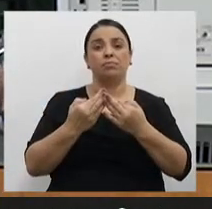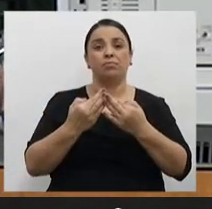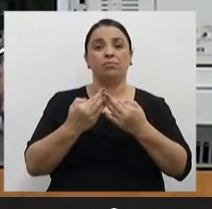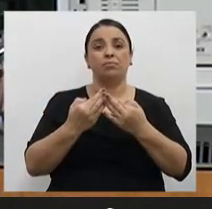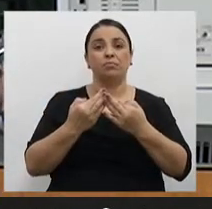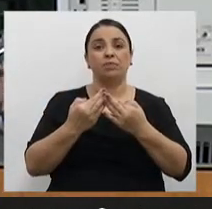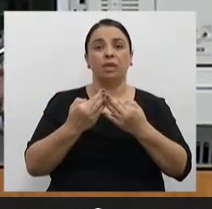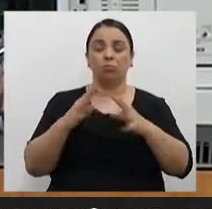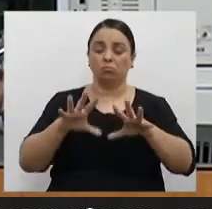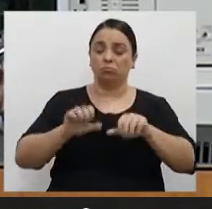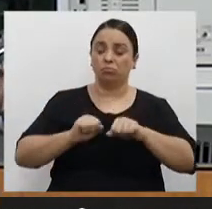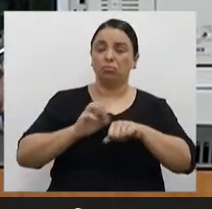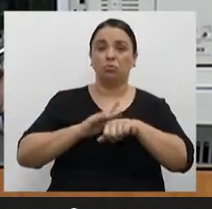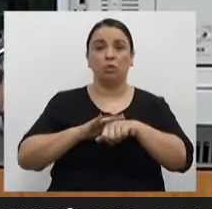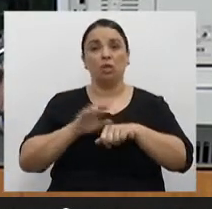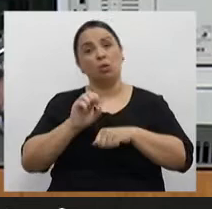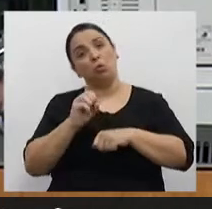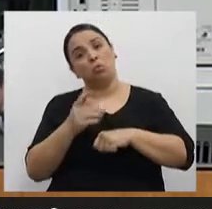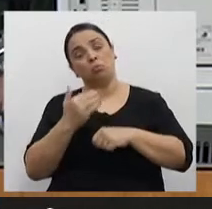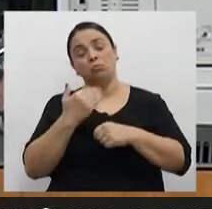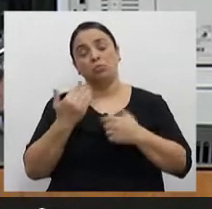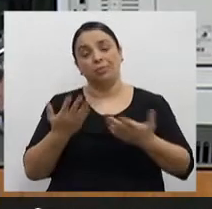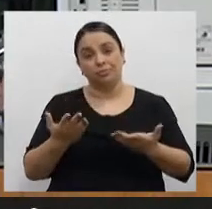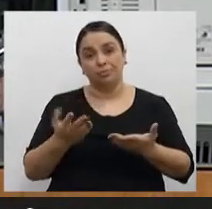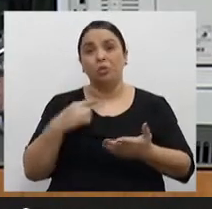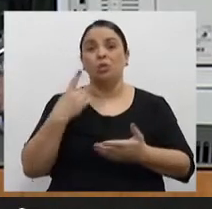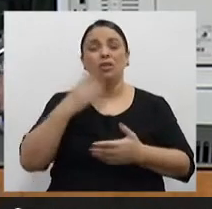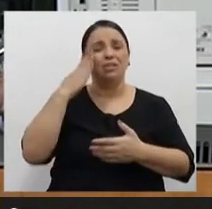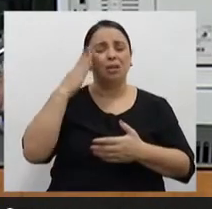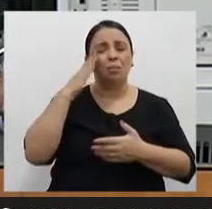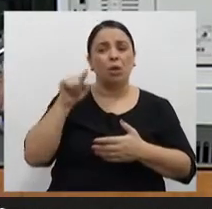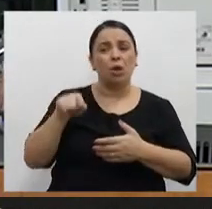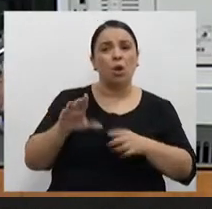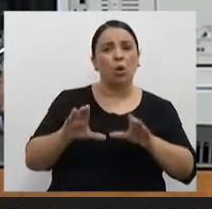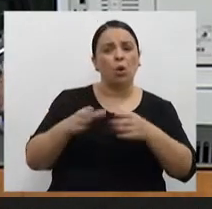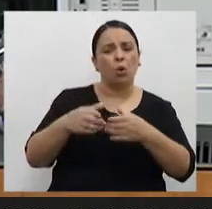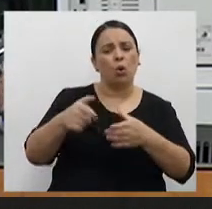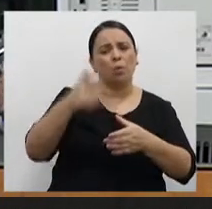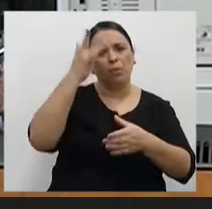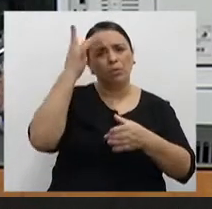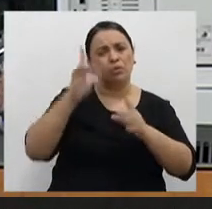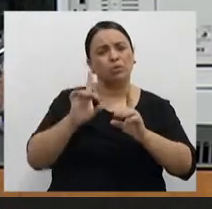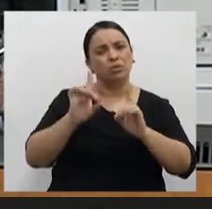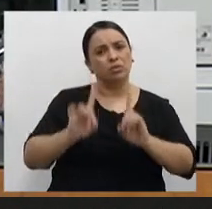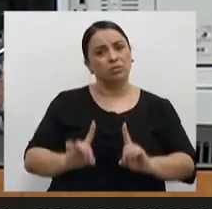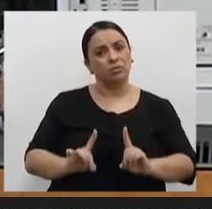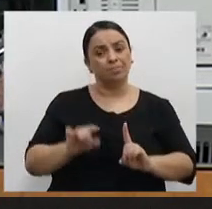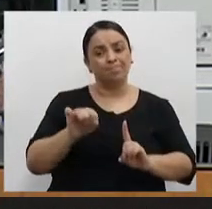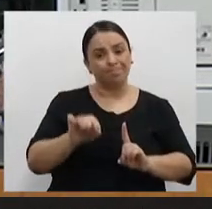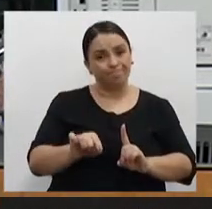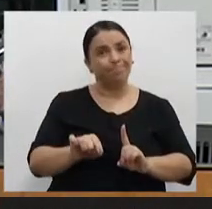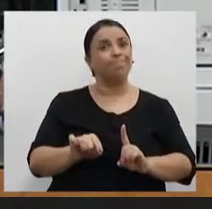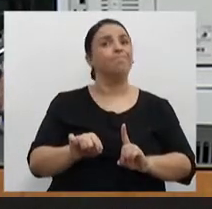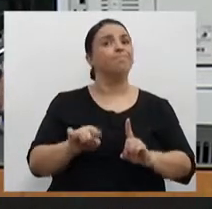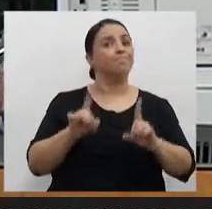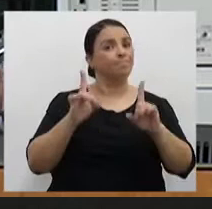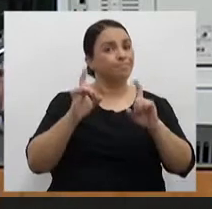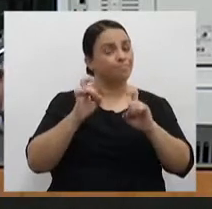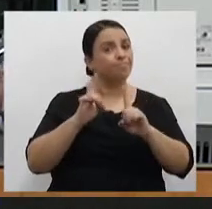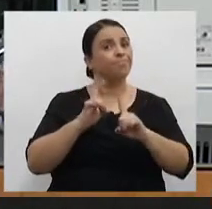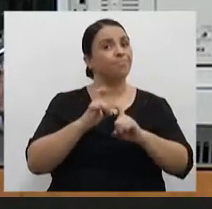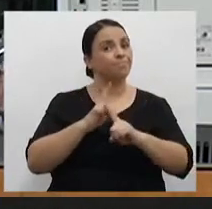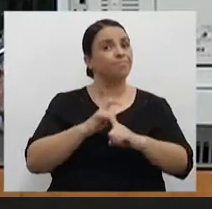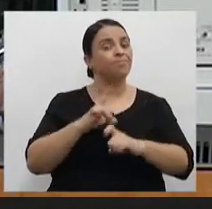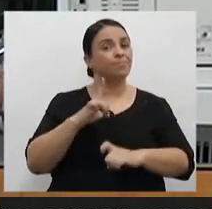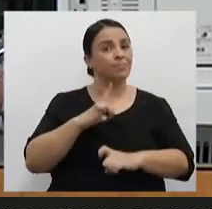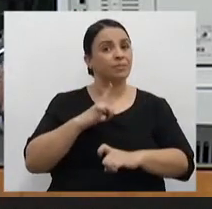com deficiências, raros, portadores do aspecto do autismo, e é necessário que nós tenhamos essa